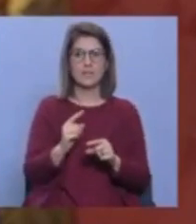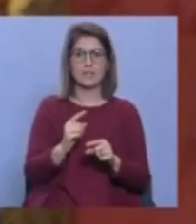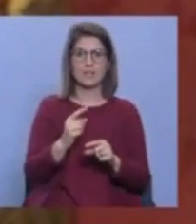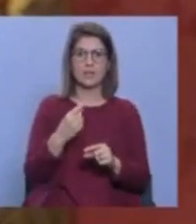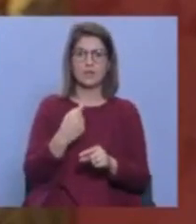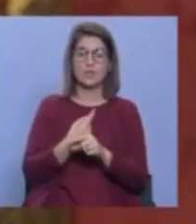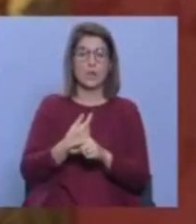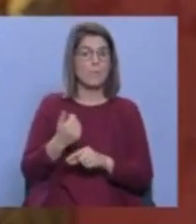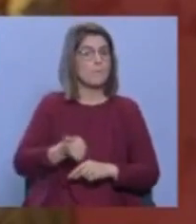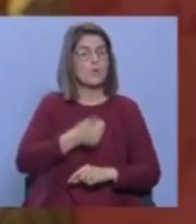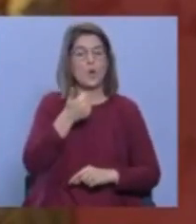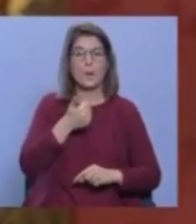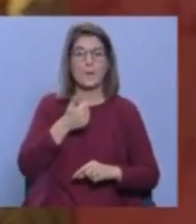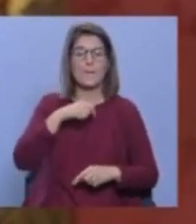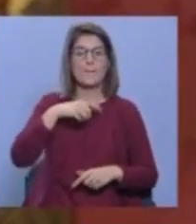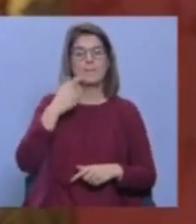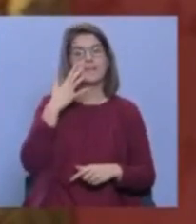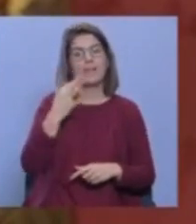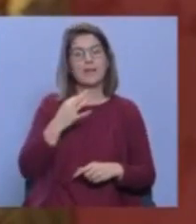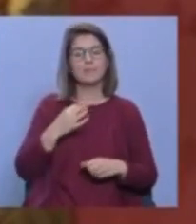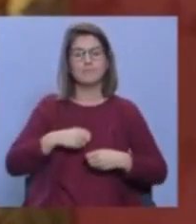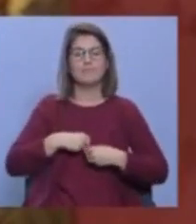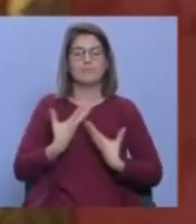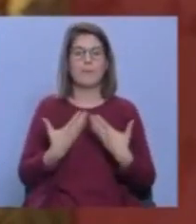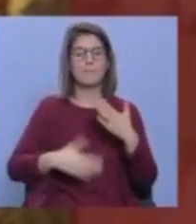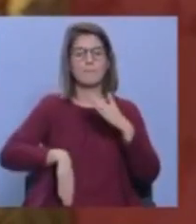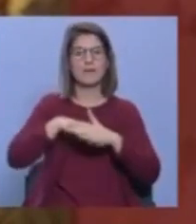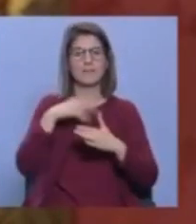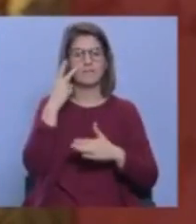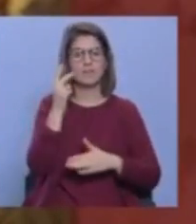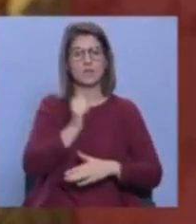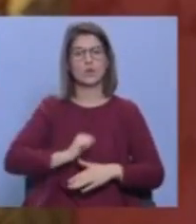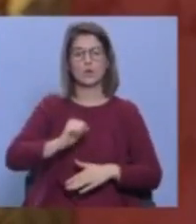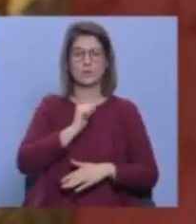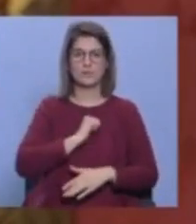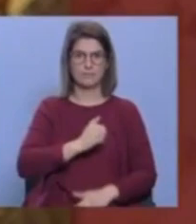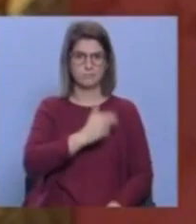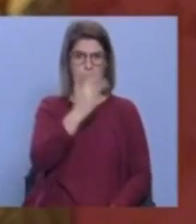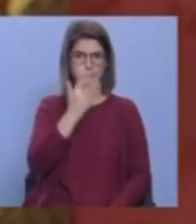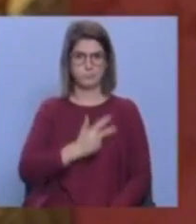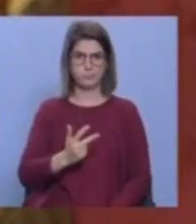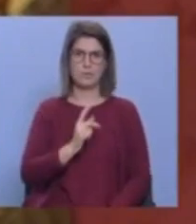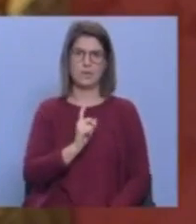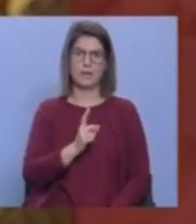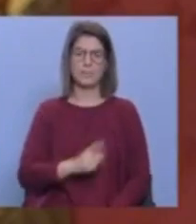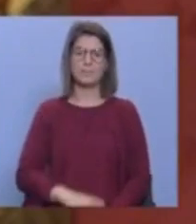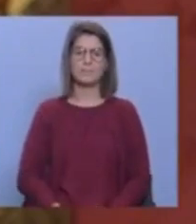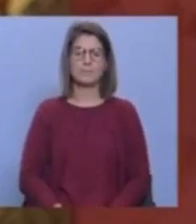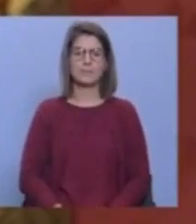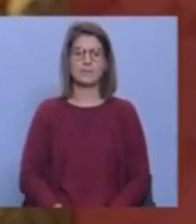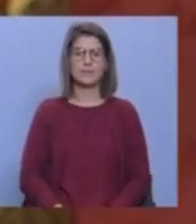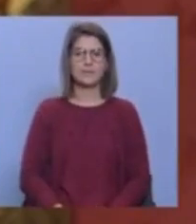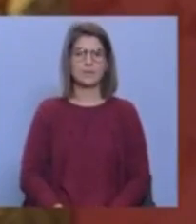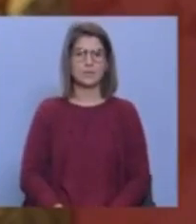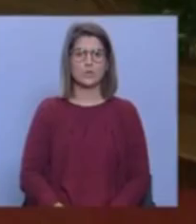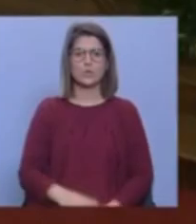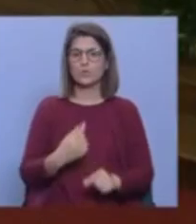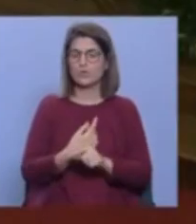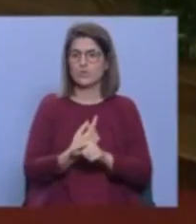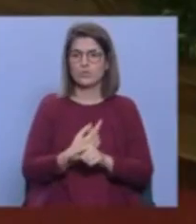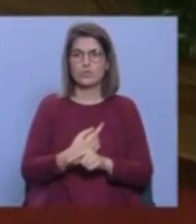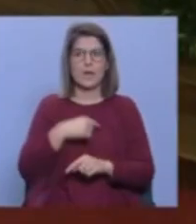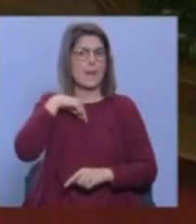nós o melhor e põe a nossa vida num patamar de plenitude. Puxa pelo máximo que há em